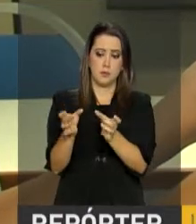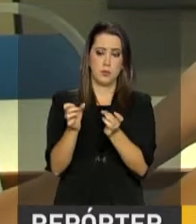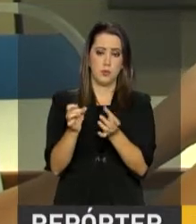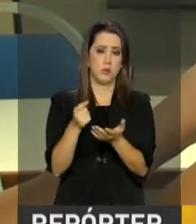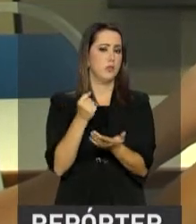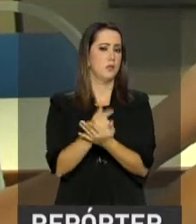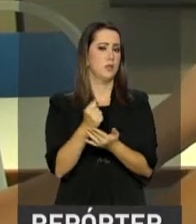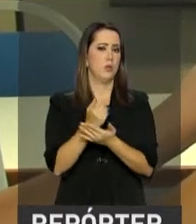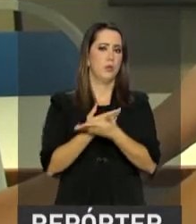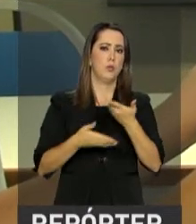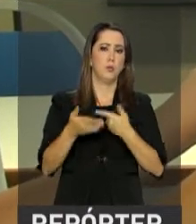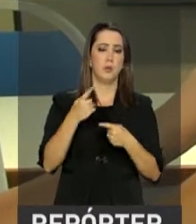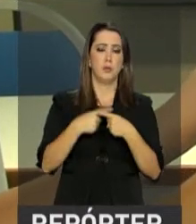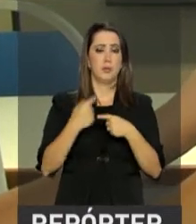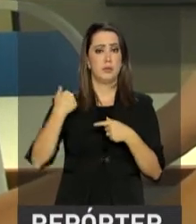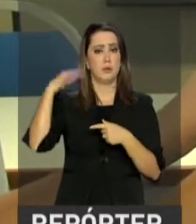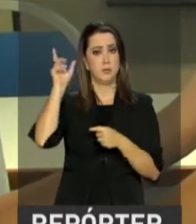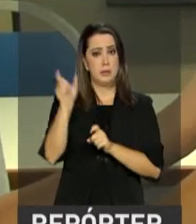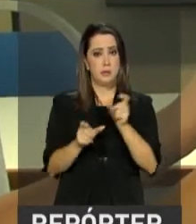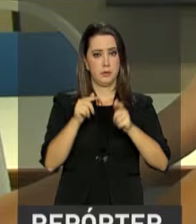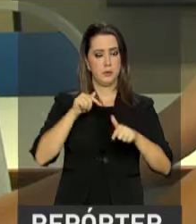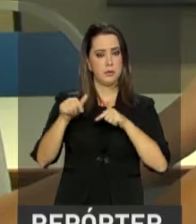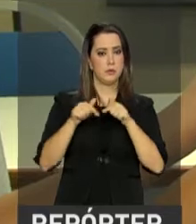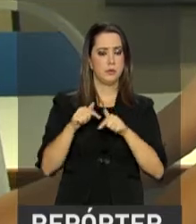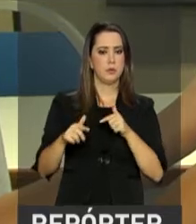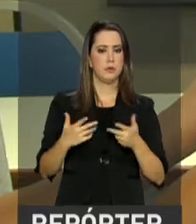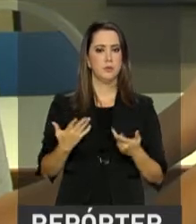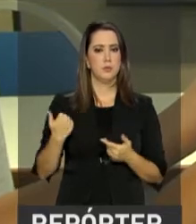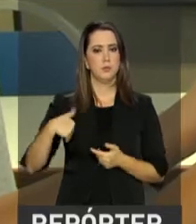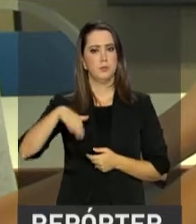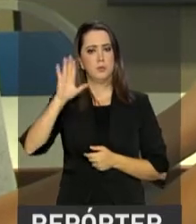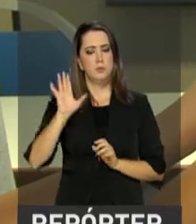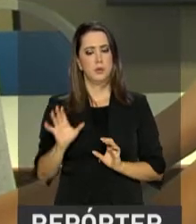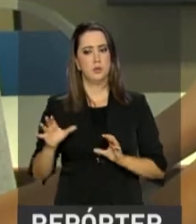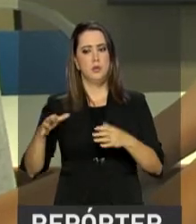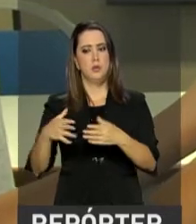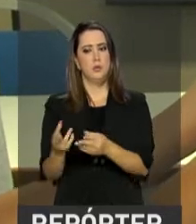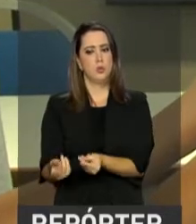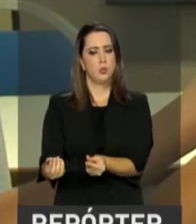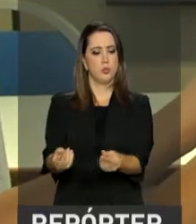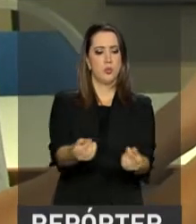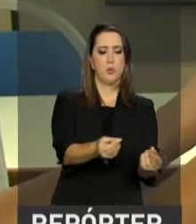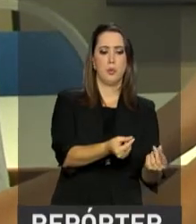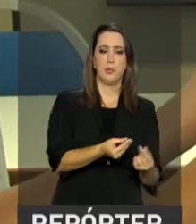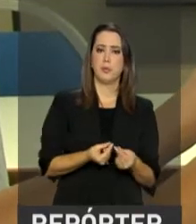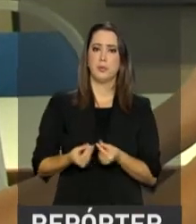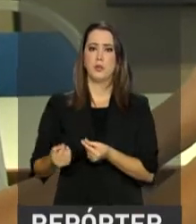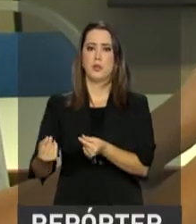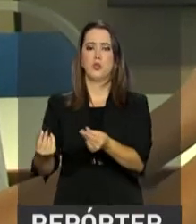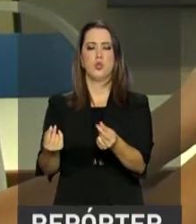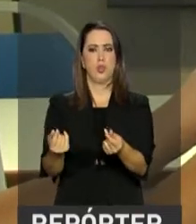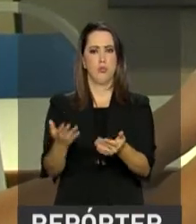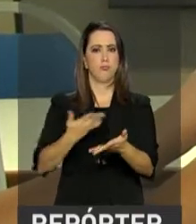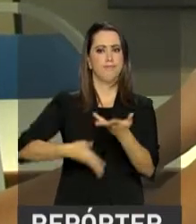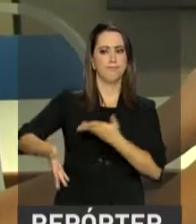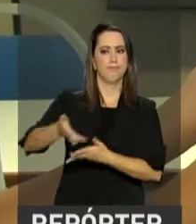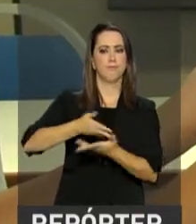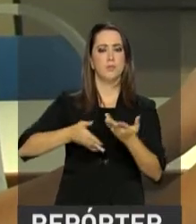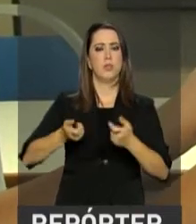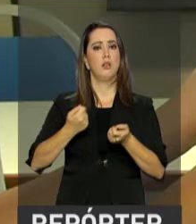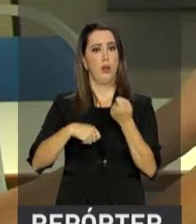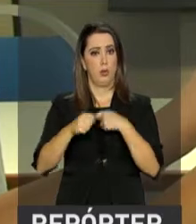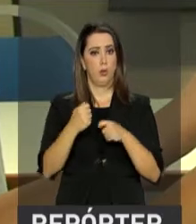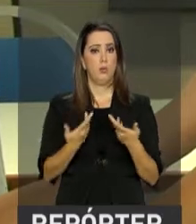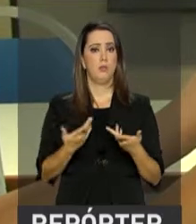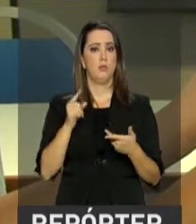ocupados, consequentemente no maior massa de rendimentos circulando na economia, aliado